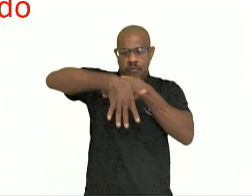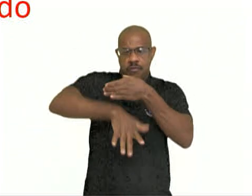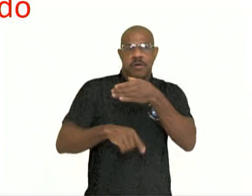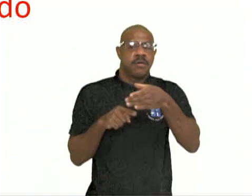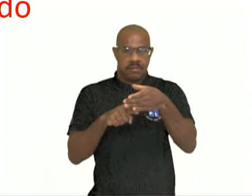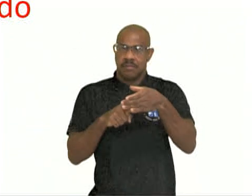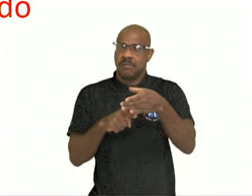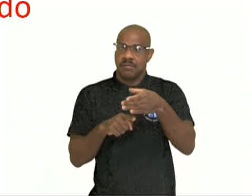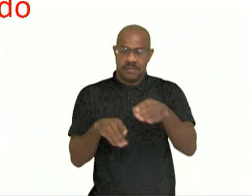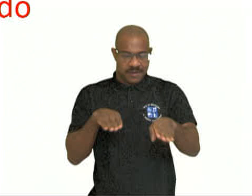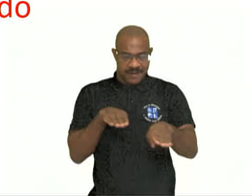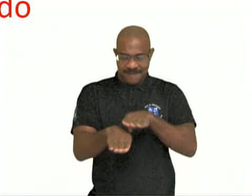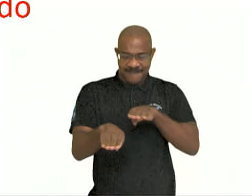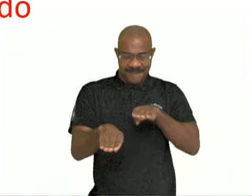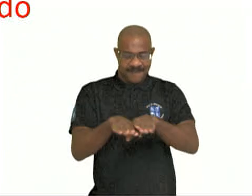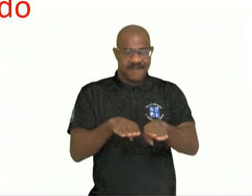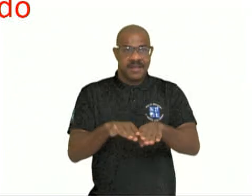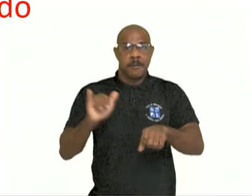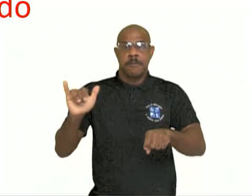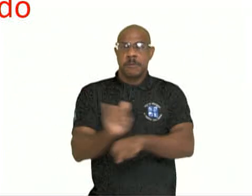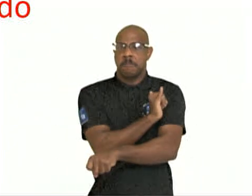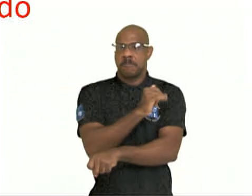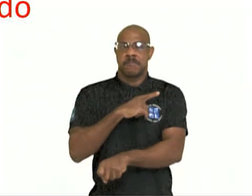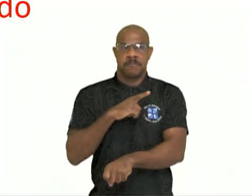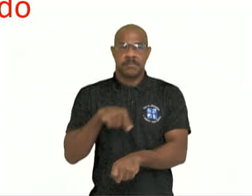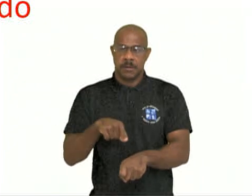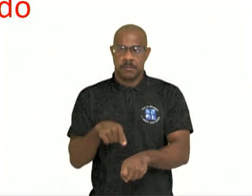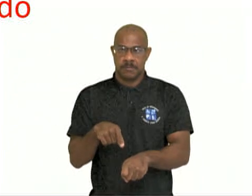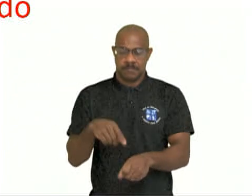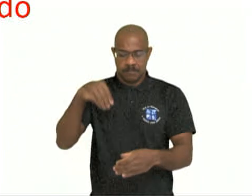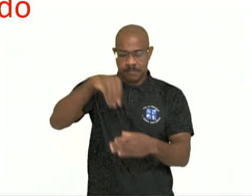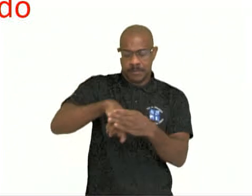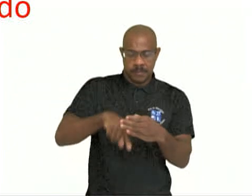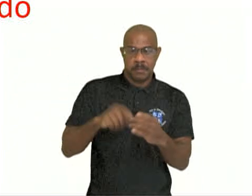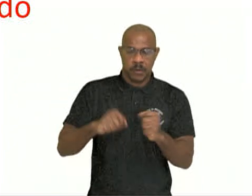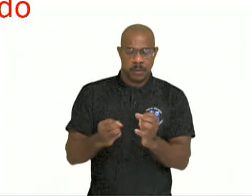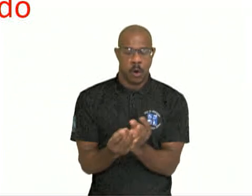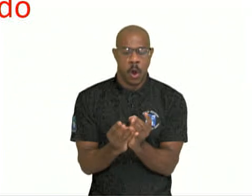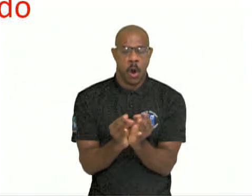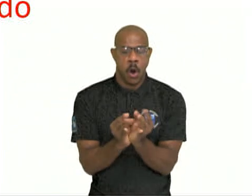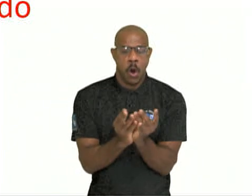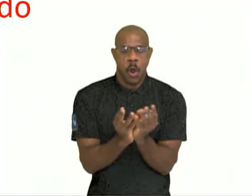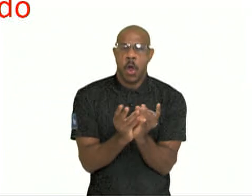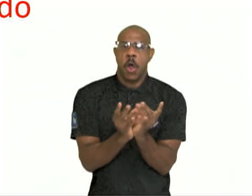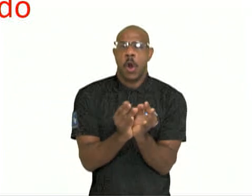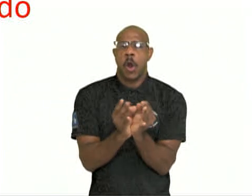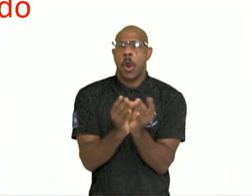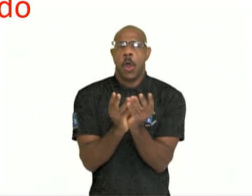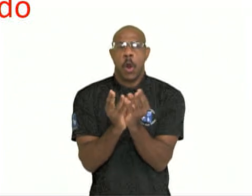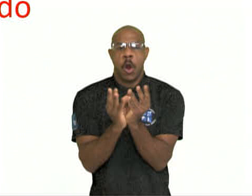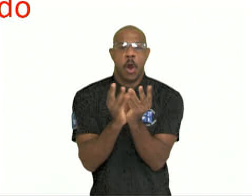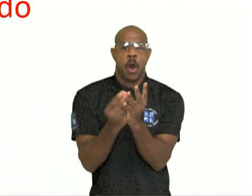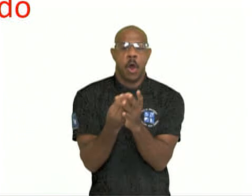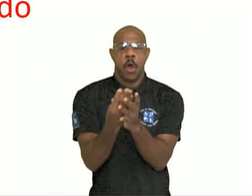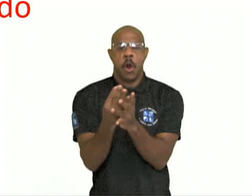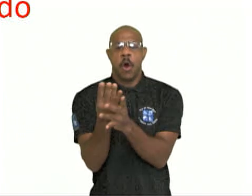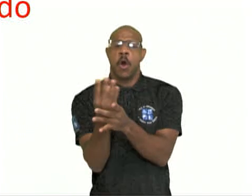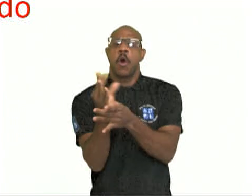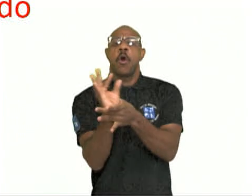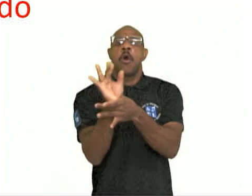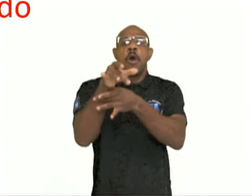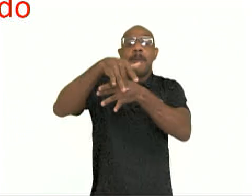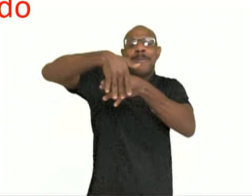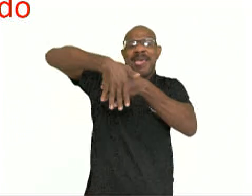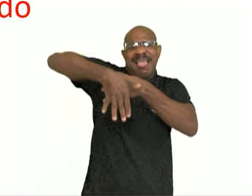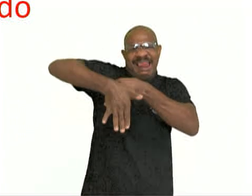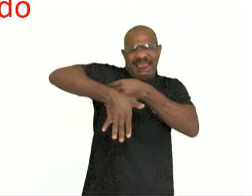ali uma falha, um espaço onde o material que está no interior da Terra pode sair. E é ali que vai se formar então o vulcão e